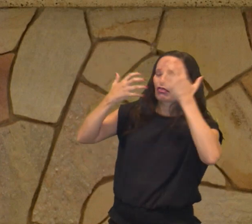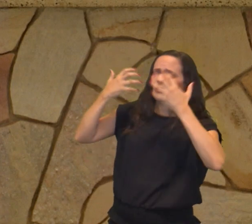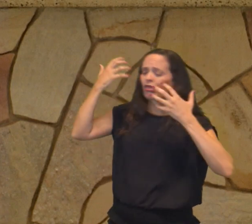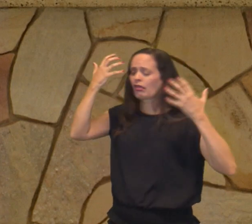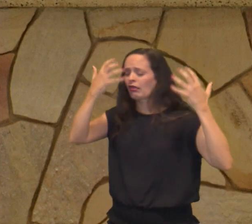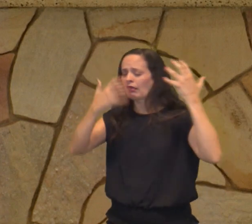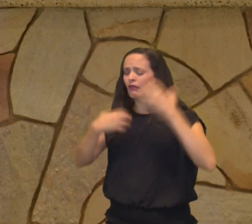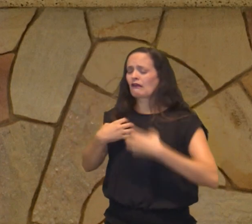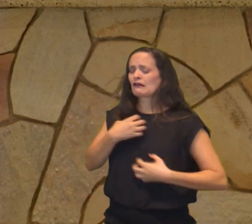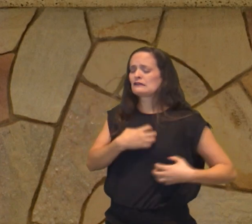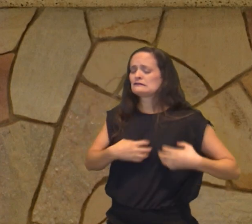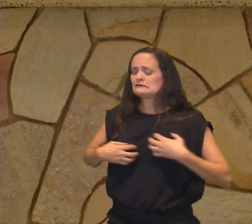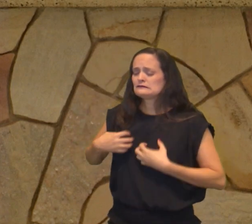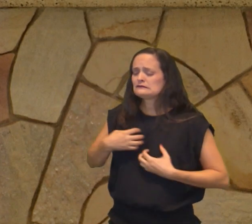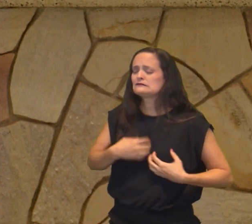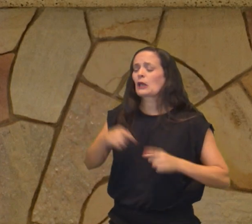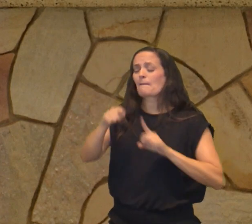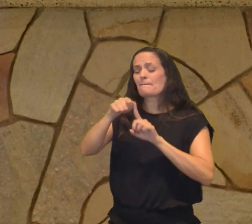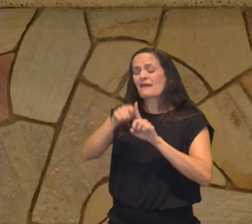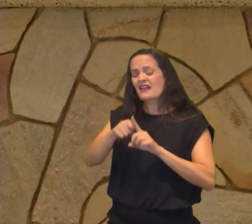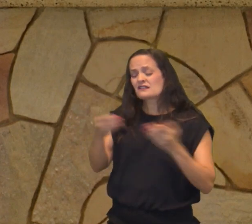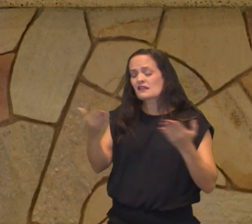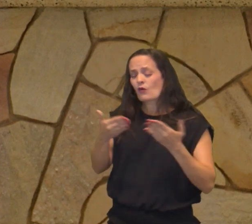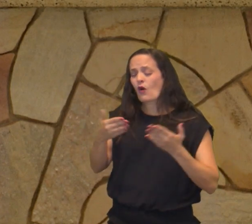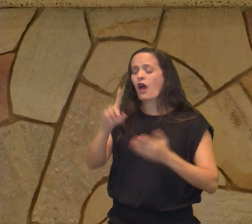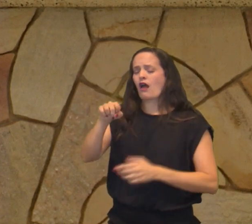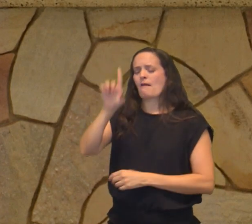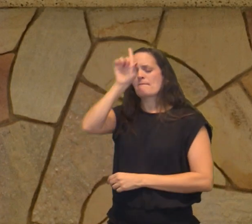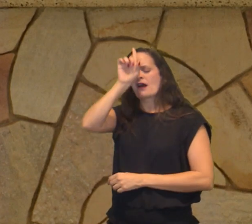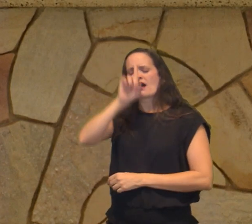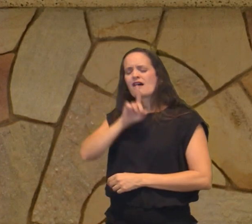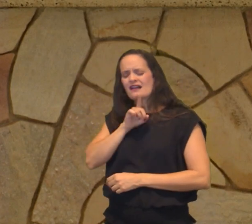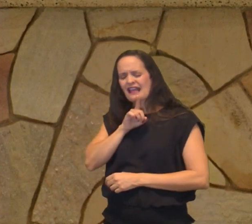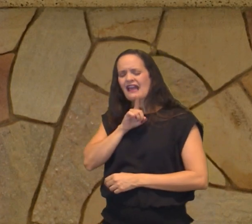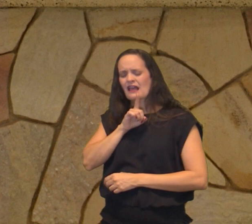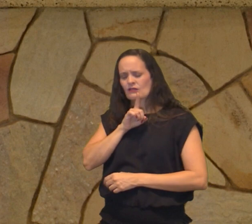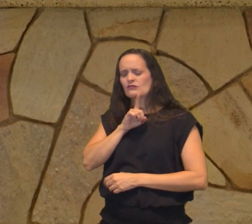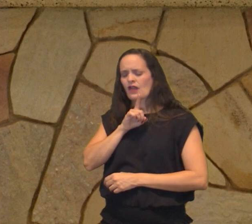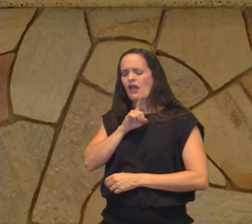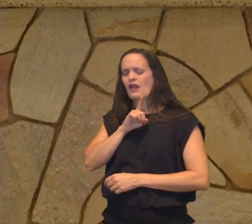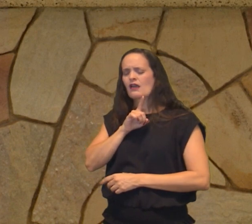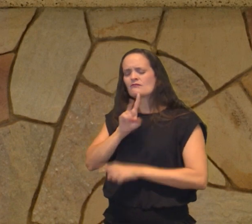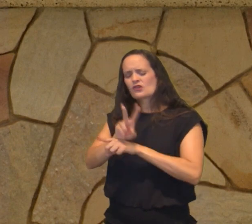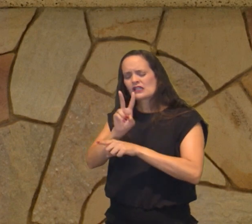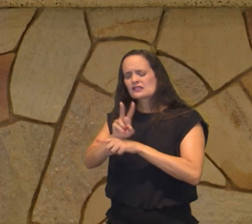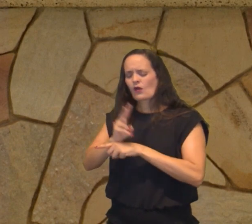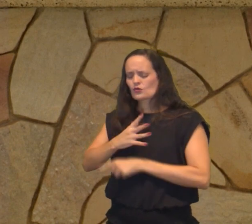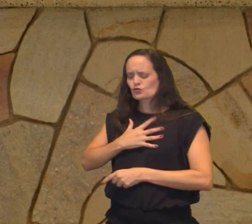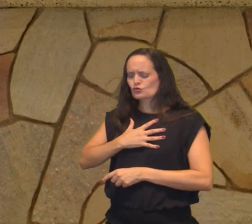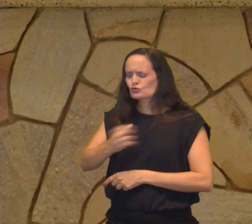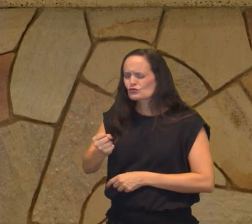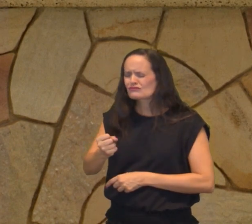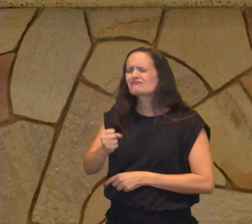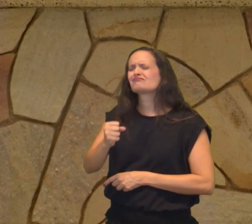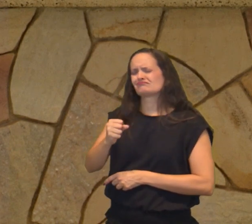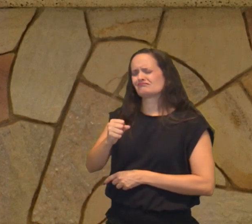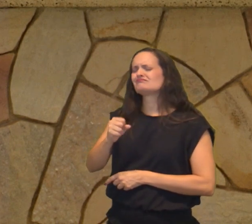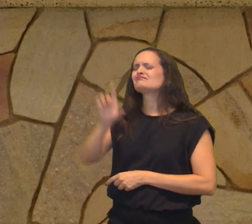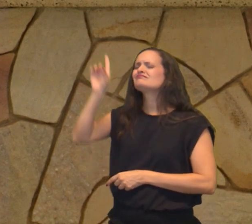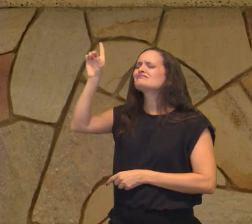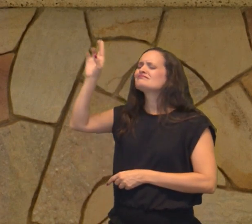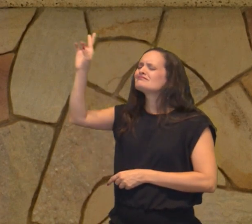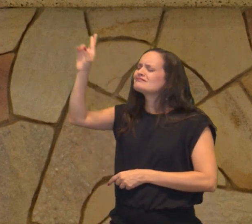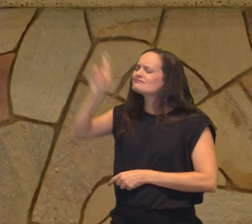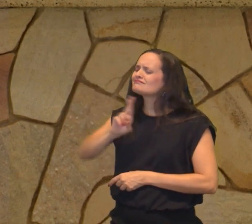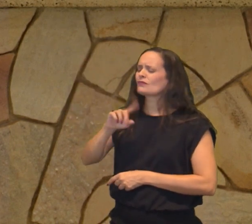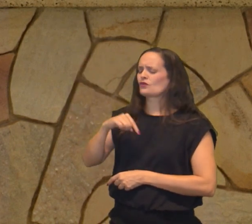crises, especial neste mês, quando dedicamos ao combate ao suicídio. Pai, tenha misericórdia, que o teu Espírito Santo fale aos corações,